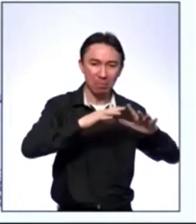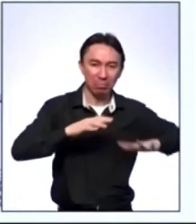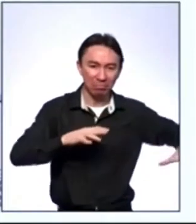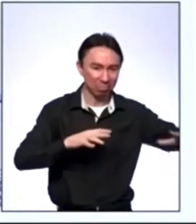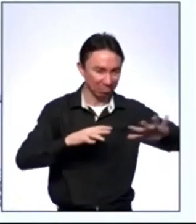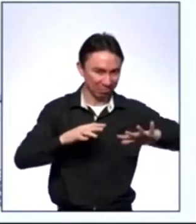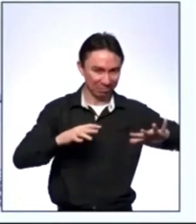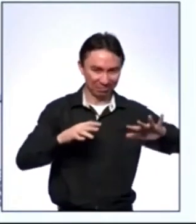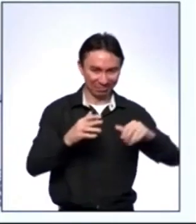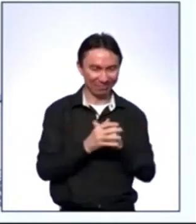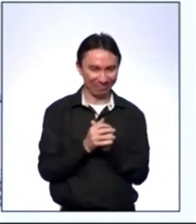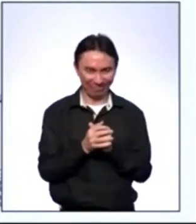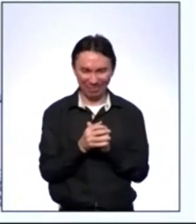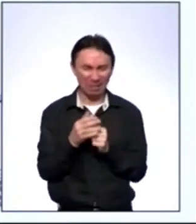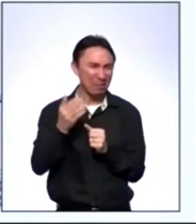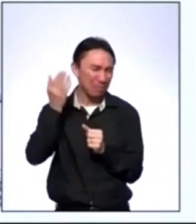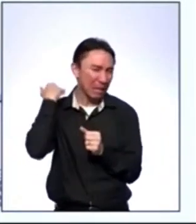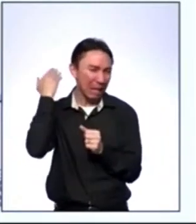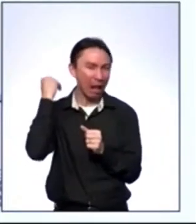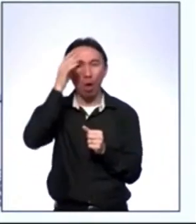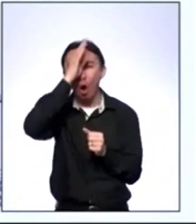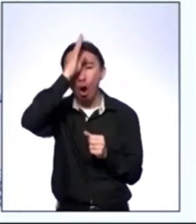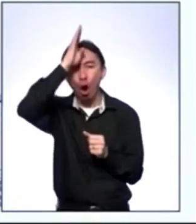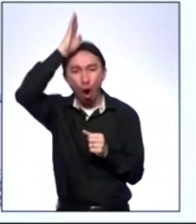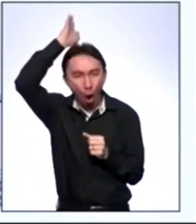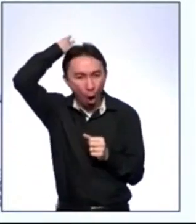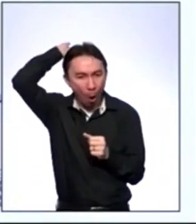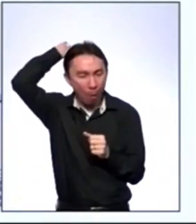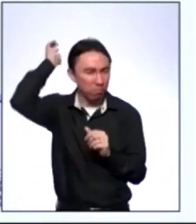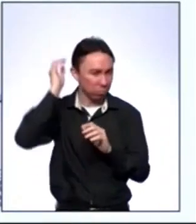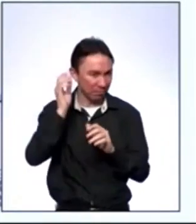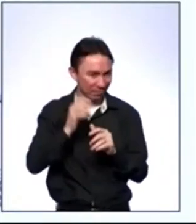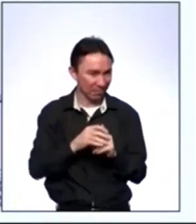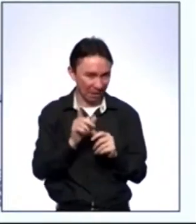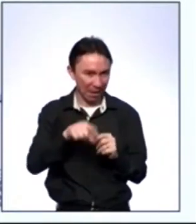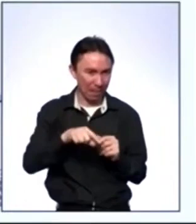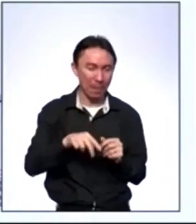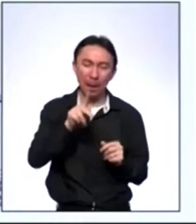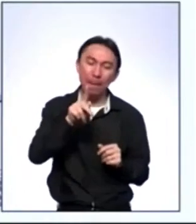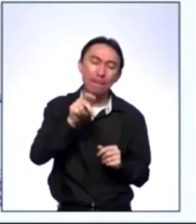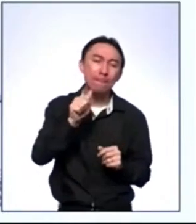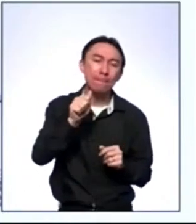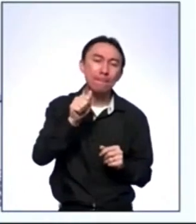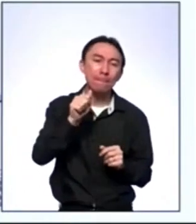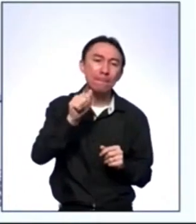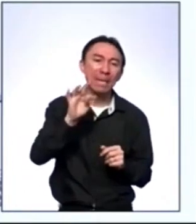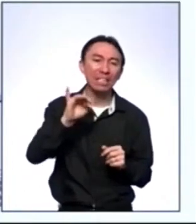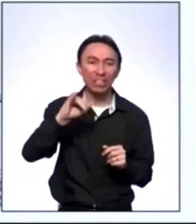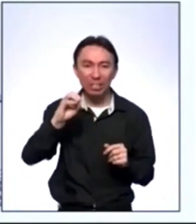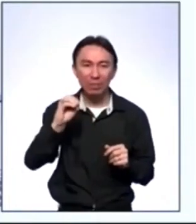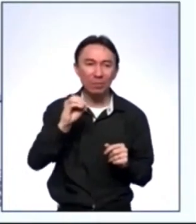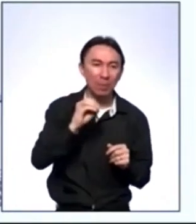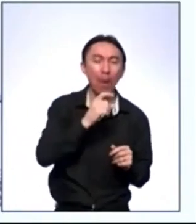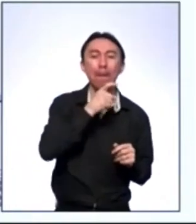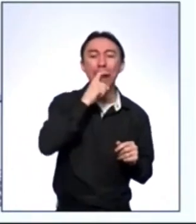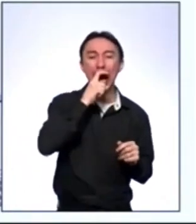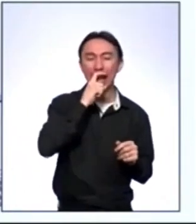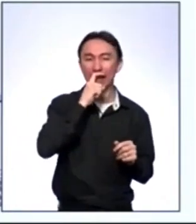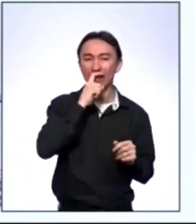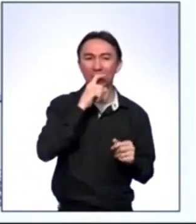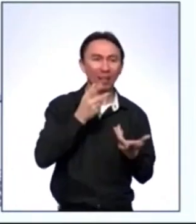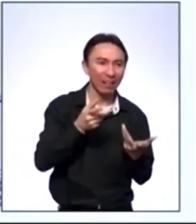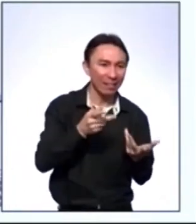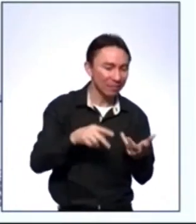de primeiras comunidades de Roma, não é? O pai é o pai. E monium é um estado, uma situação, aquilo que é